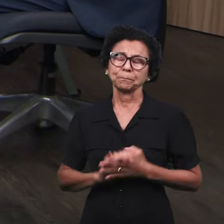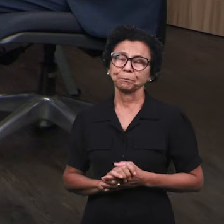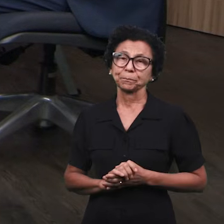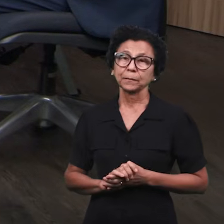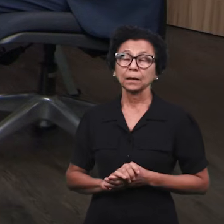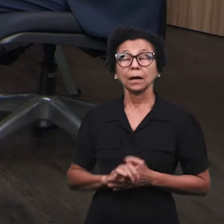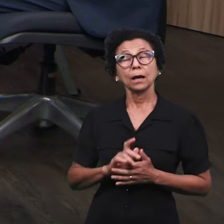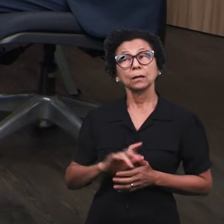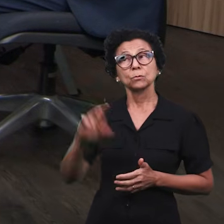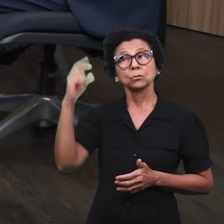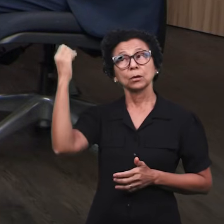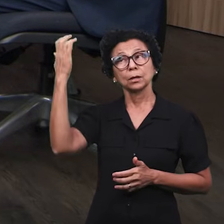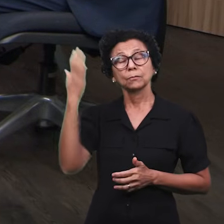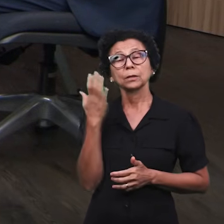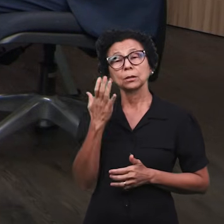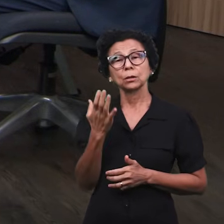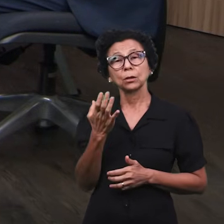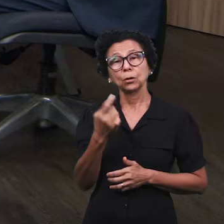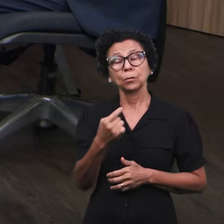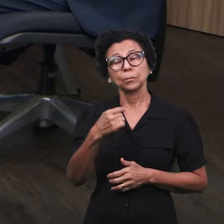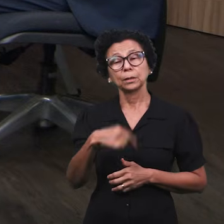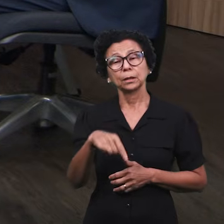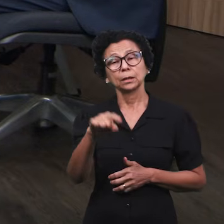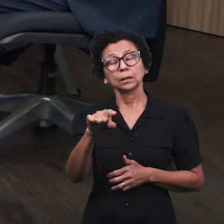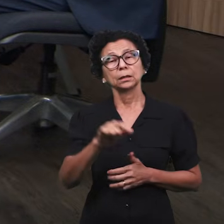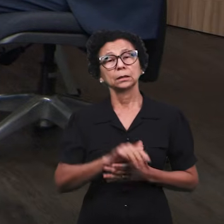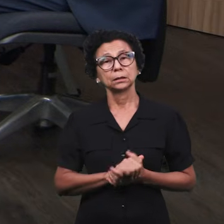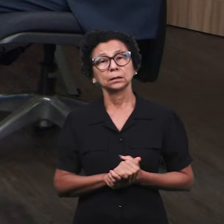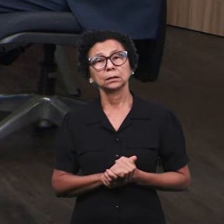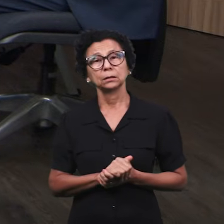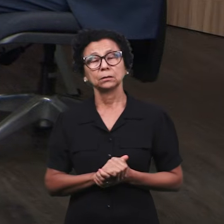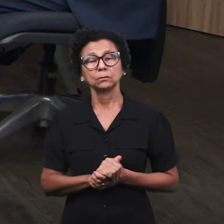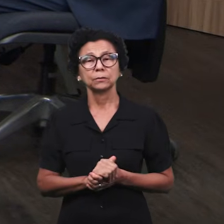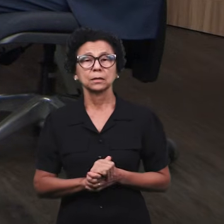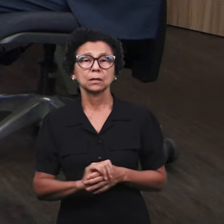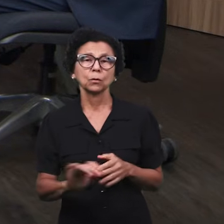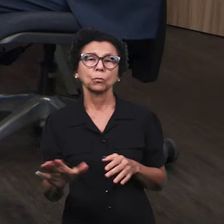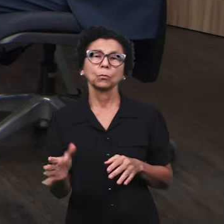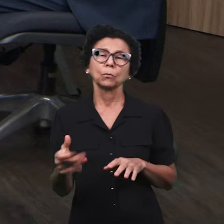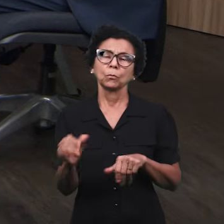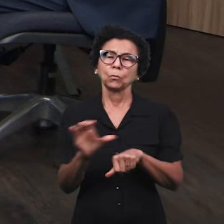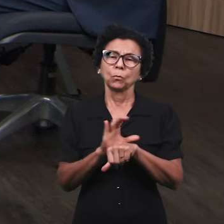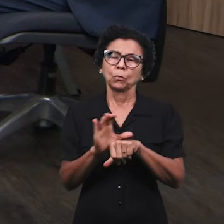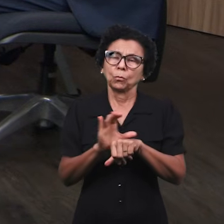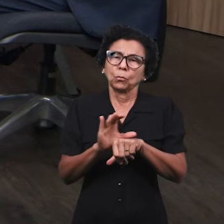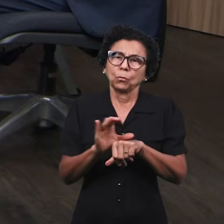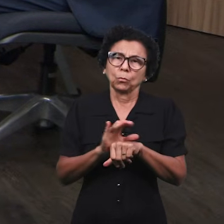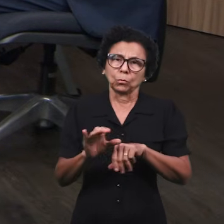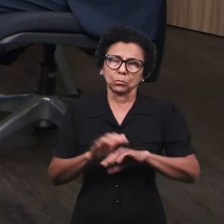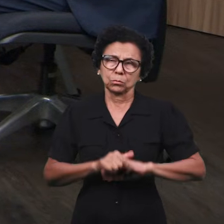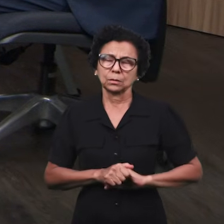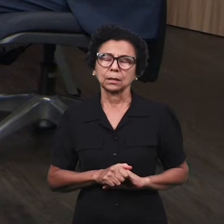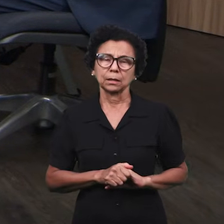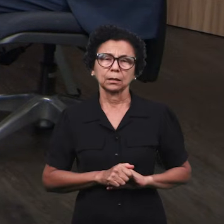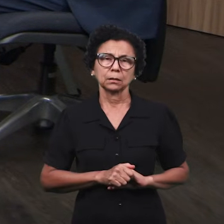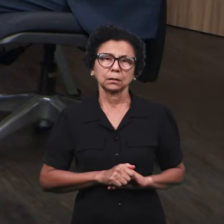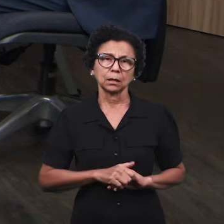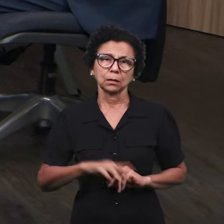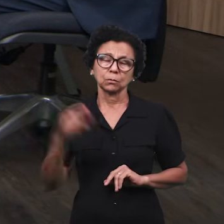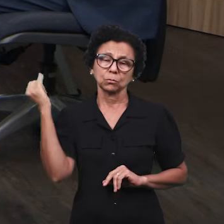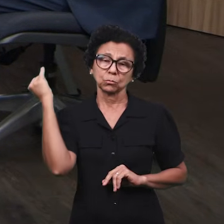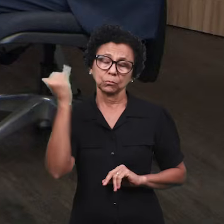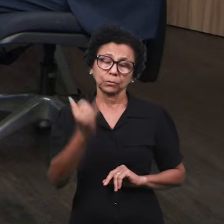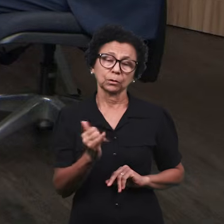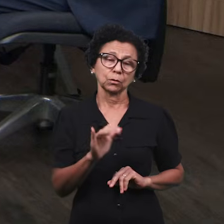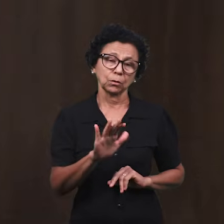tudo. Tirou trabalho, faculdade, que eu estava ainda fazendo. Tirou o Manaim por um tempo. Falou, vai que sua passagem eu dou conta. E realmente dou